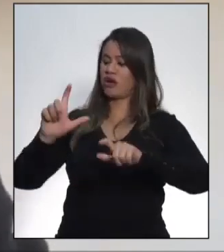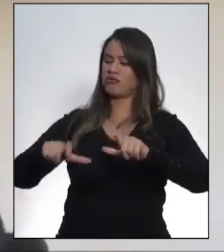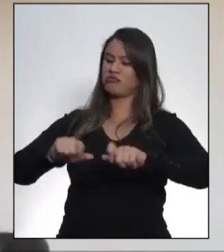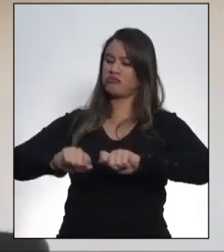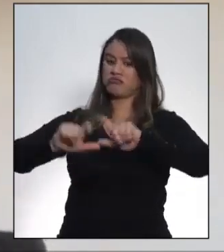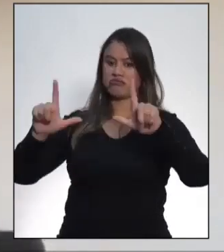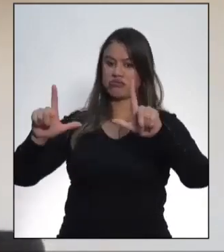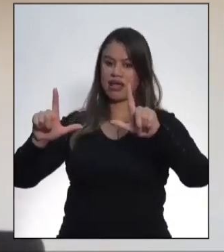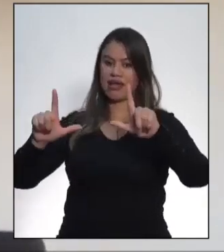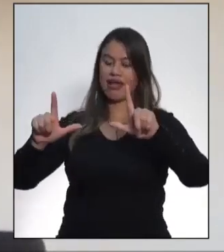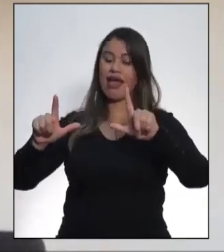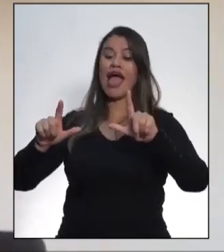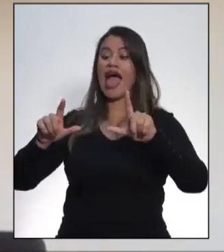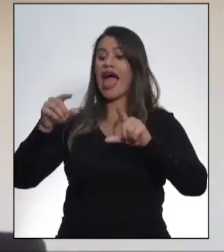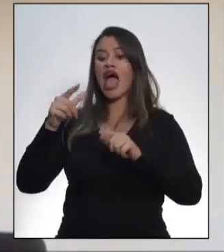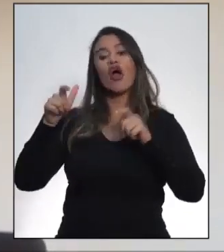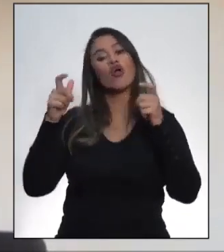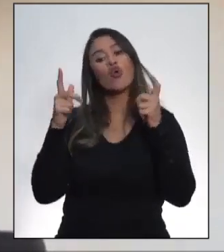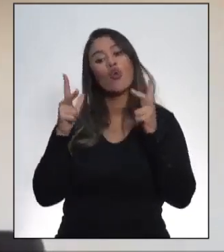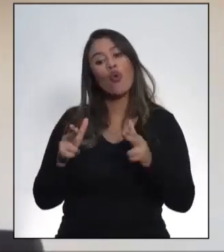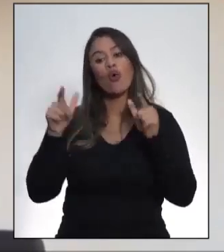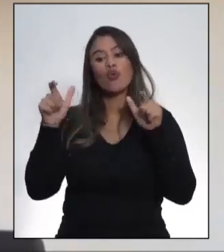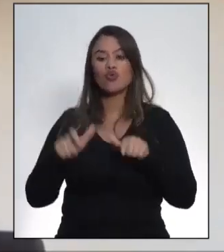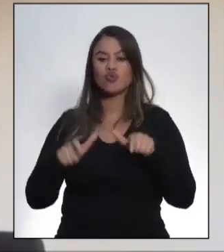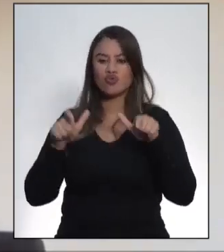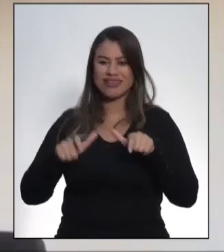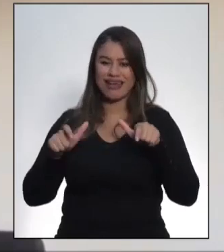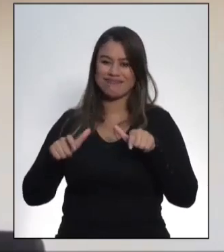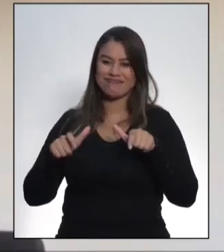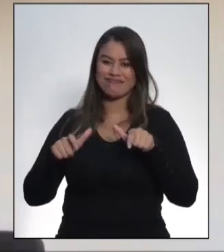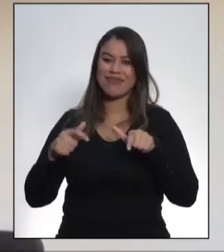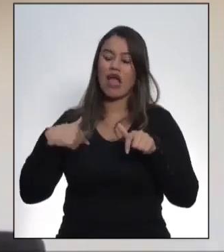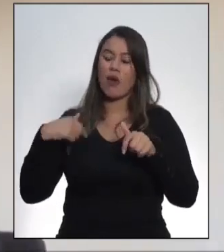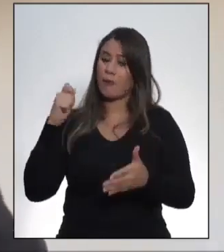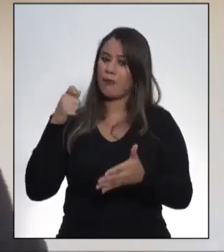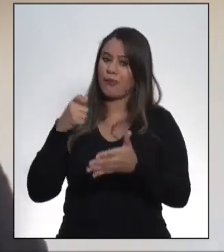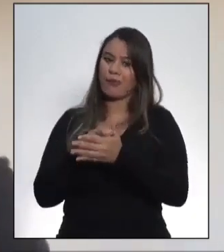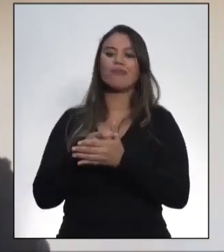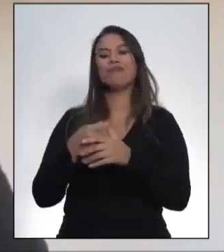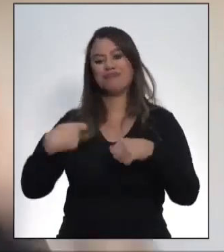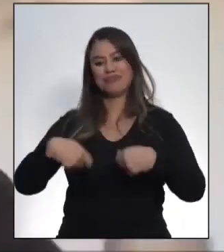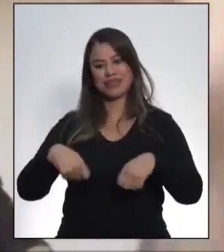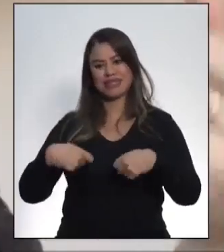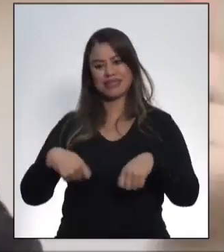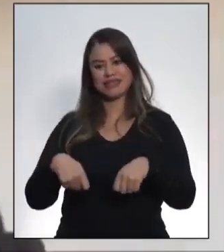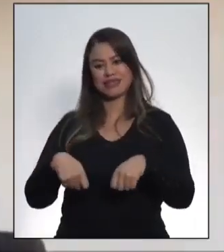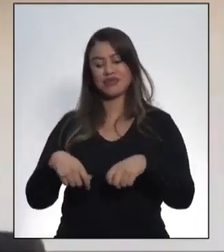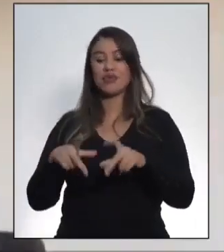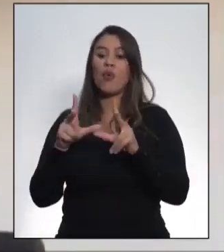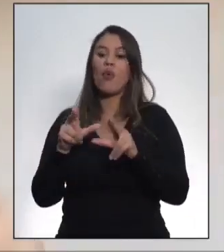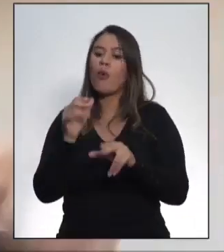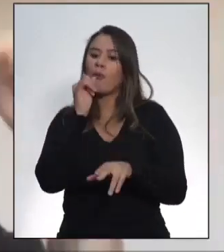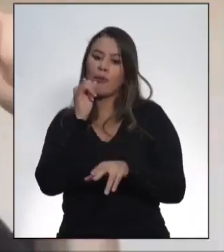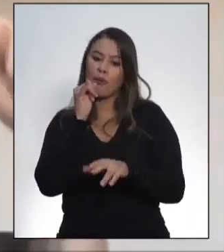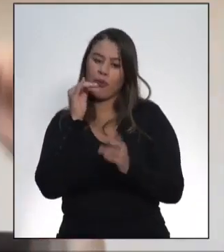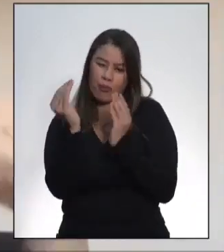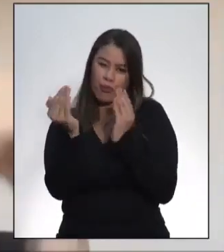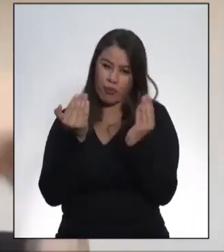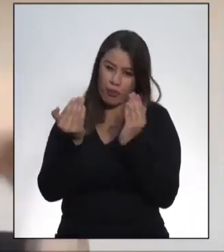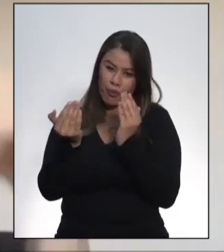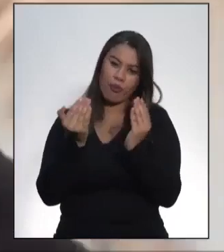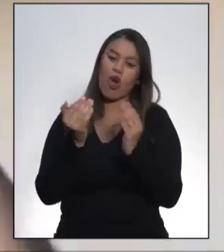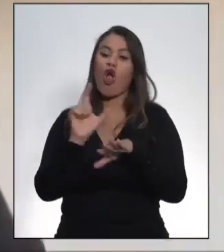loja na rua, você vai ter que pagar um aluguel daquela loja. Se você está numa loja, num shopping, você tem que pagar